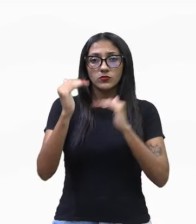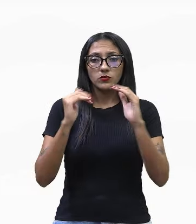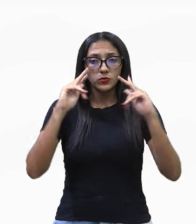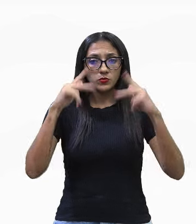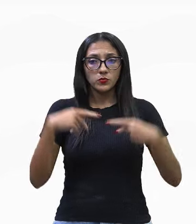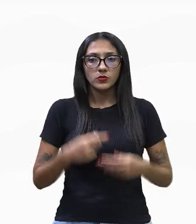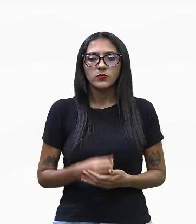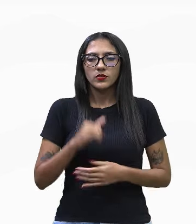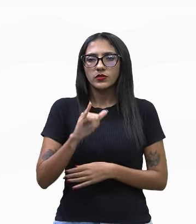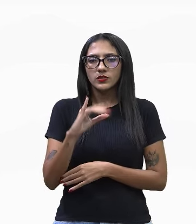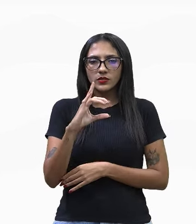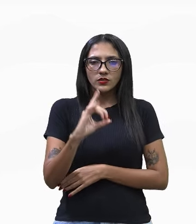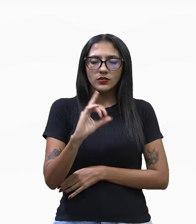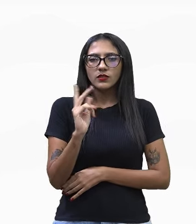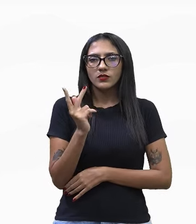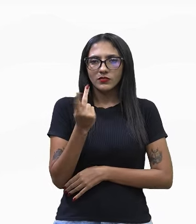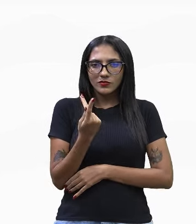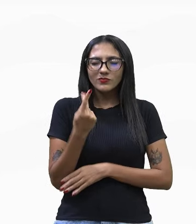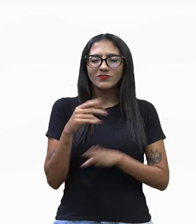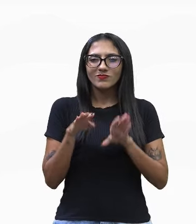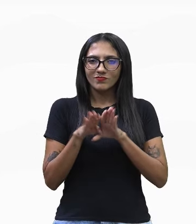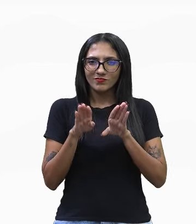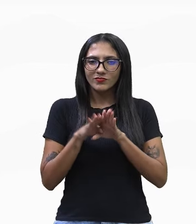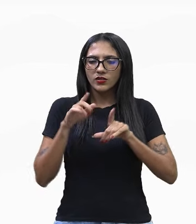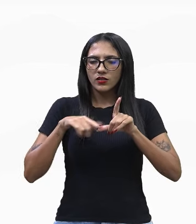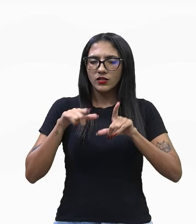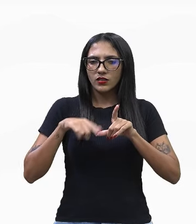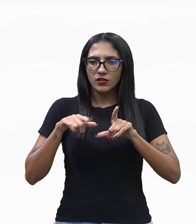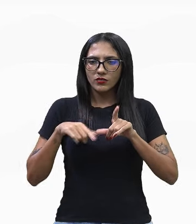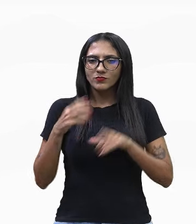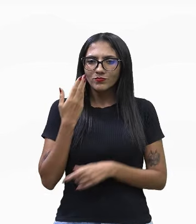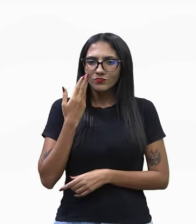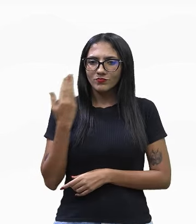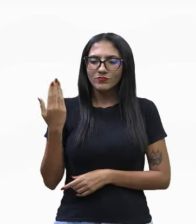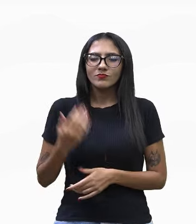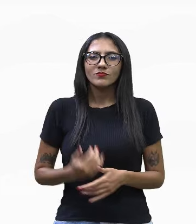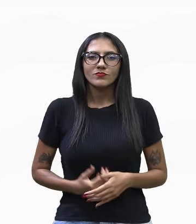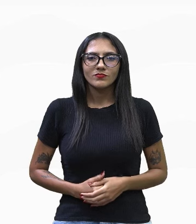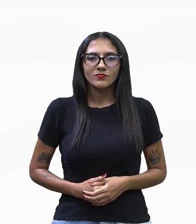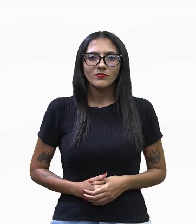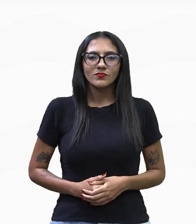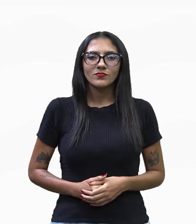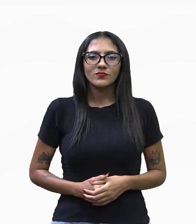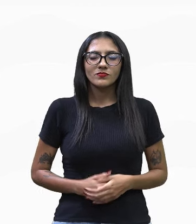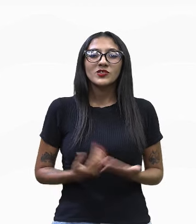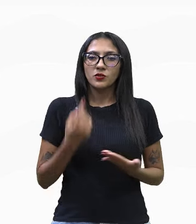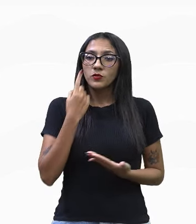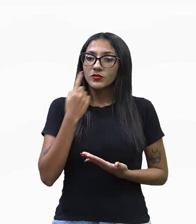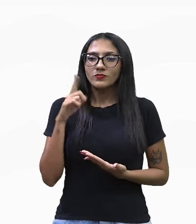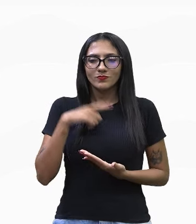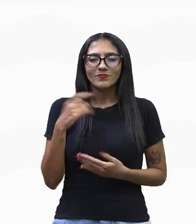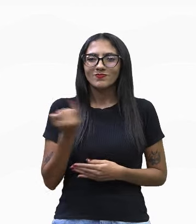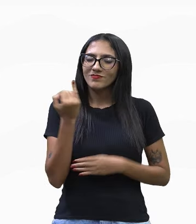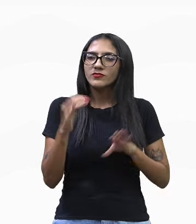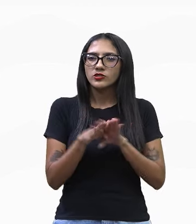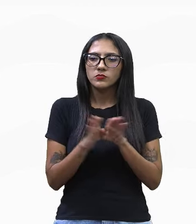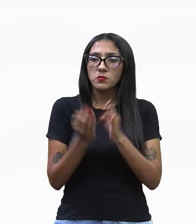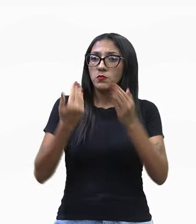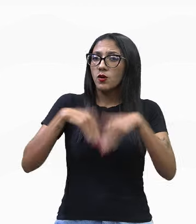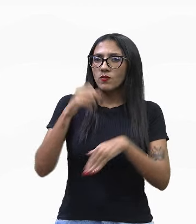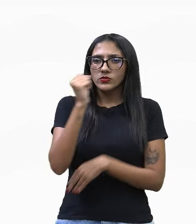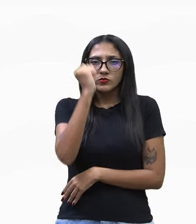índice de desenvolvimento humano também conhecido ali por IDH e olha Professor isso aí vem muito em prova de vestibular Enem